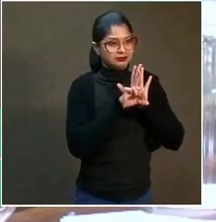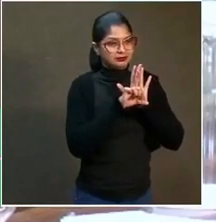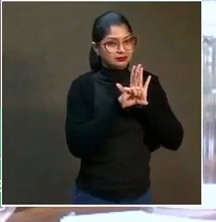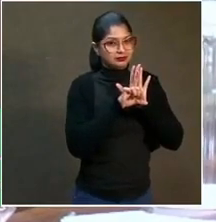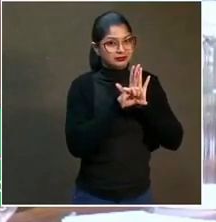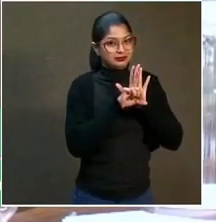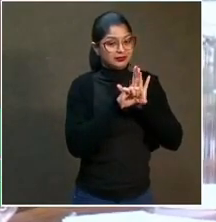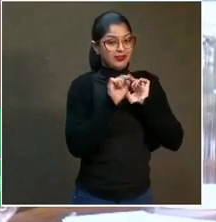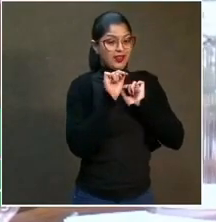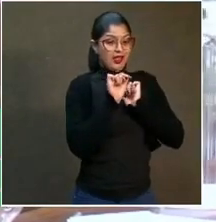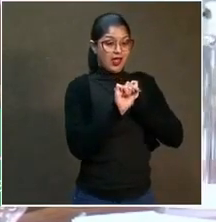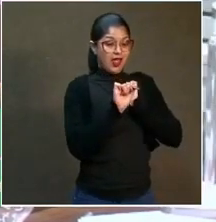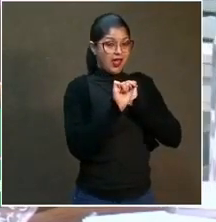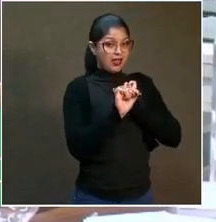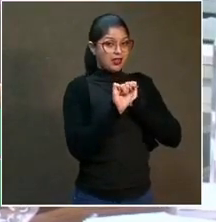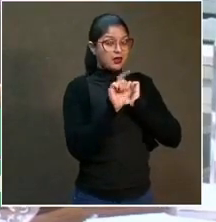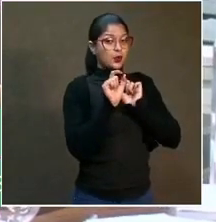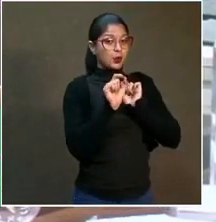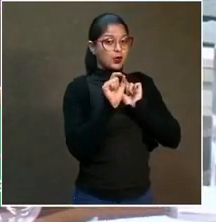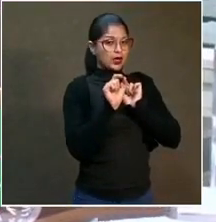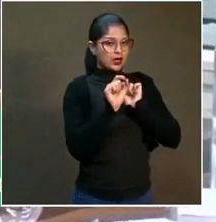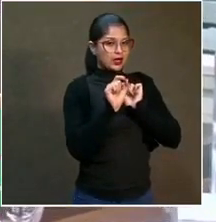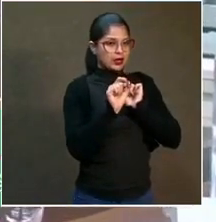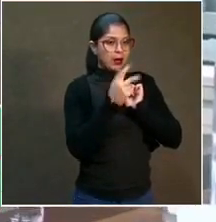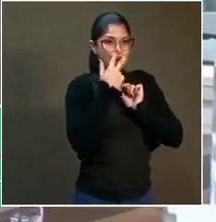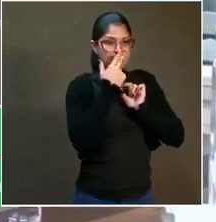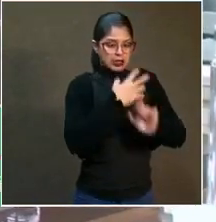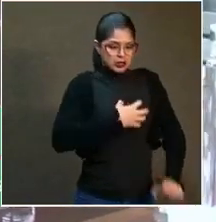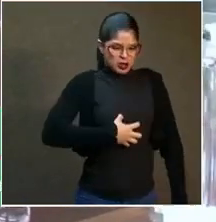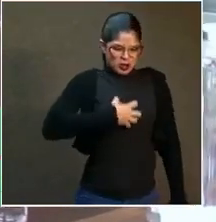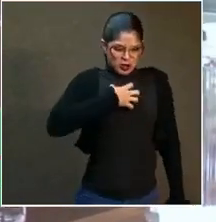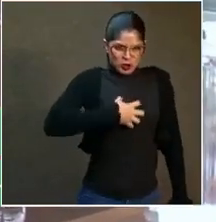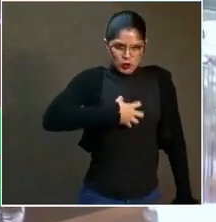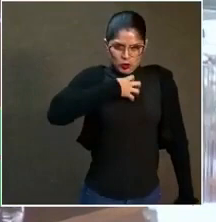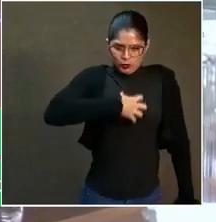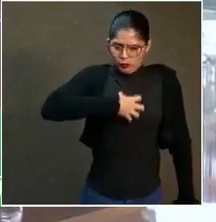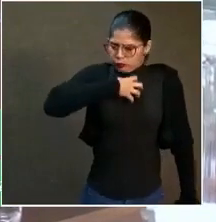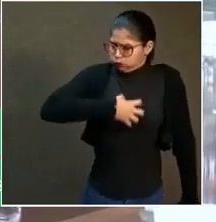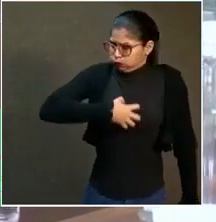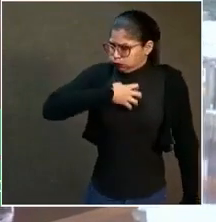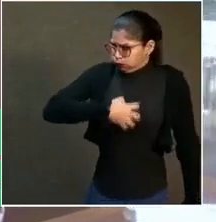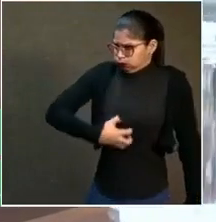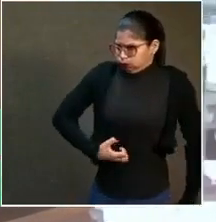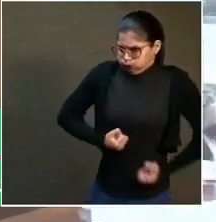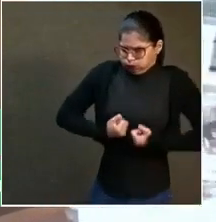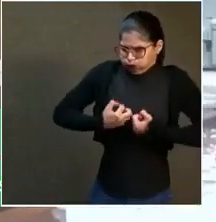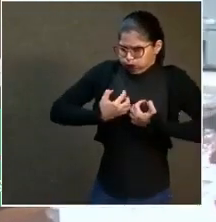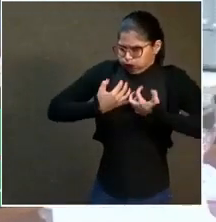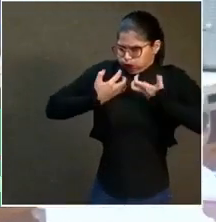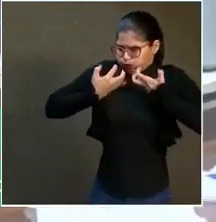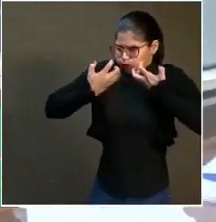Ele foi dominado. Ele foi tomado por violenta emoção.